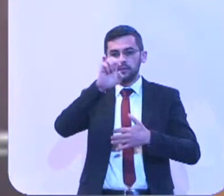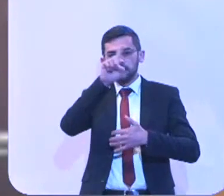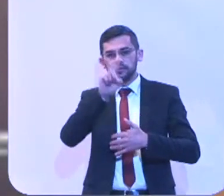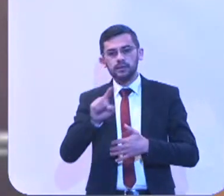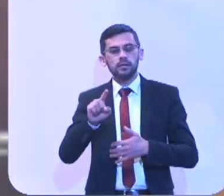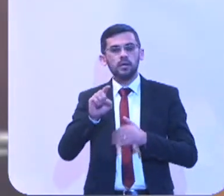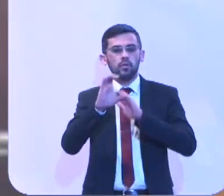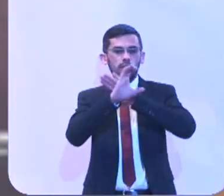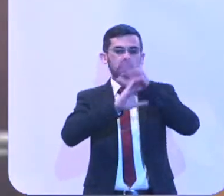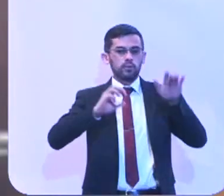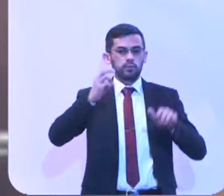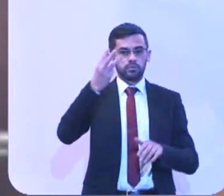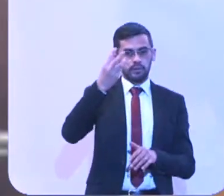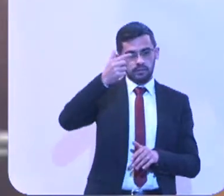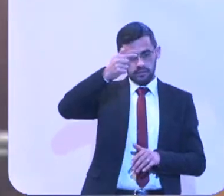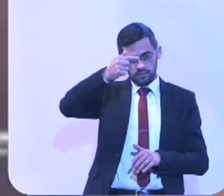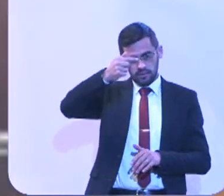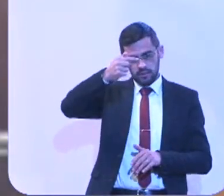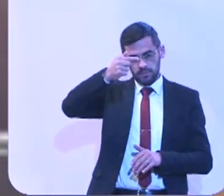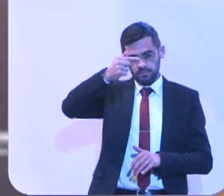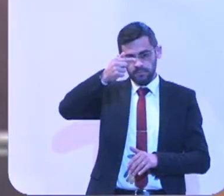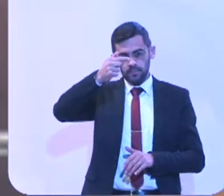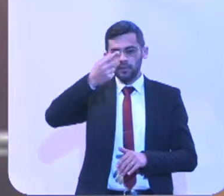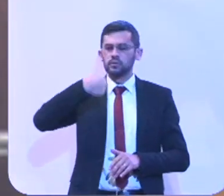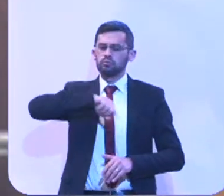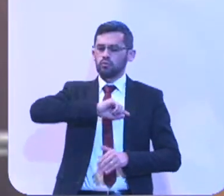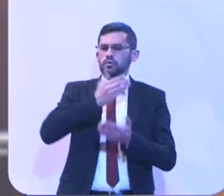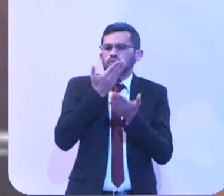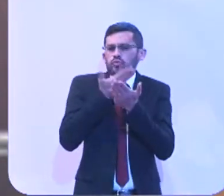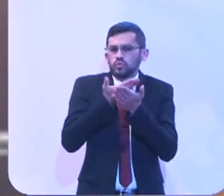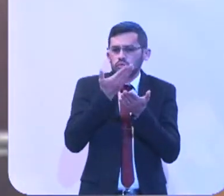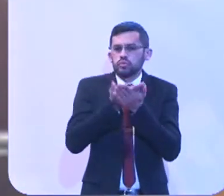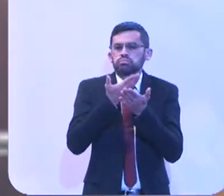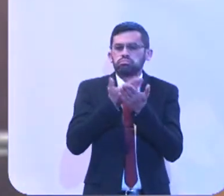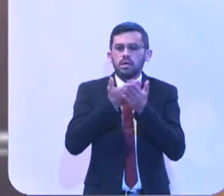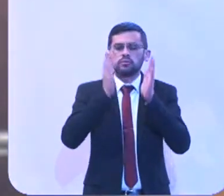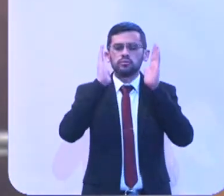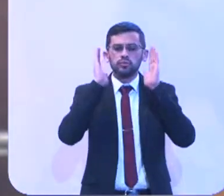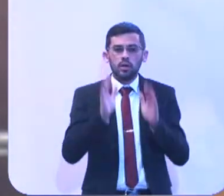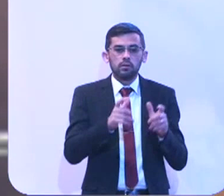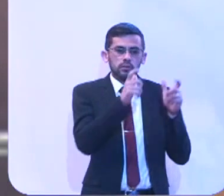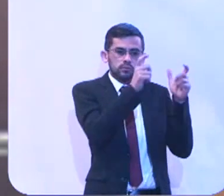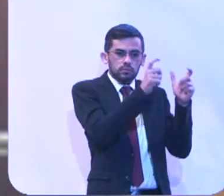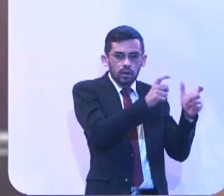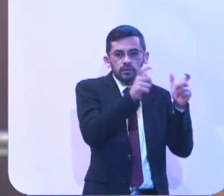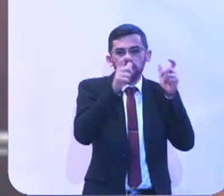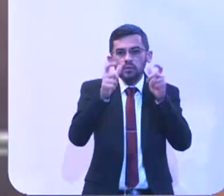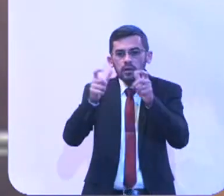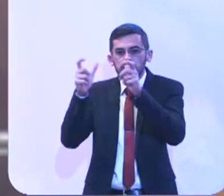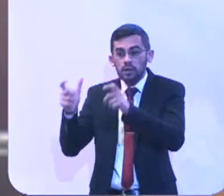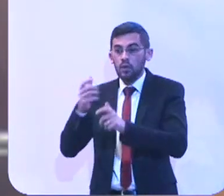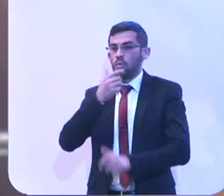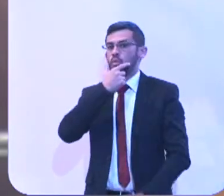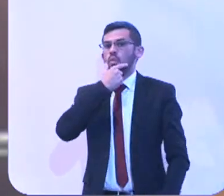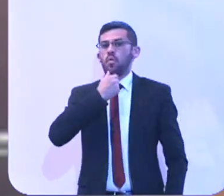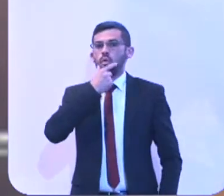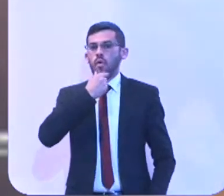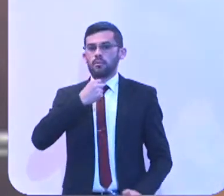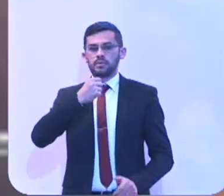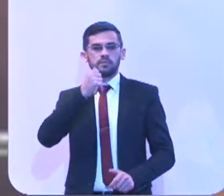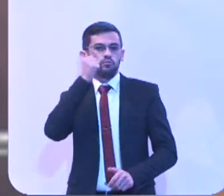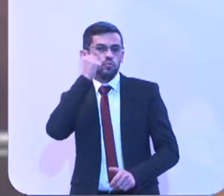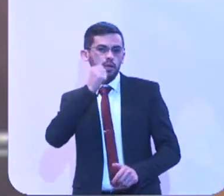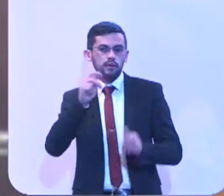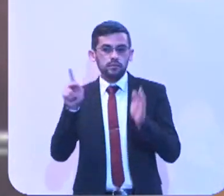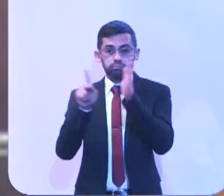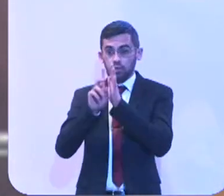Ezequiel 37. Temos estudado alguns lugares onde homens de Deus e mulheres